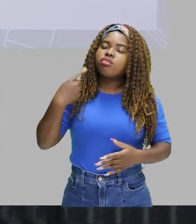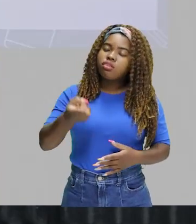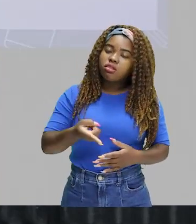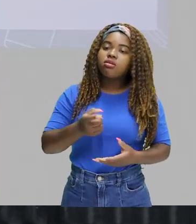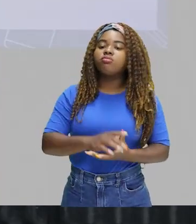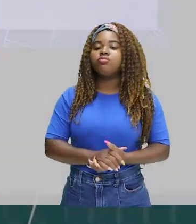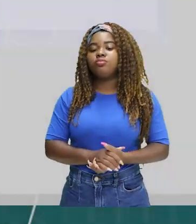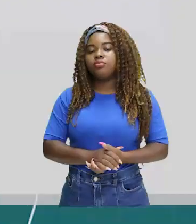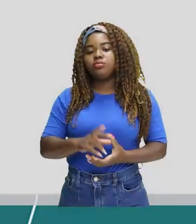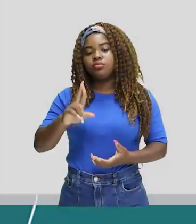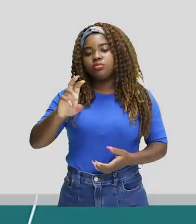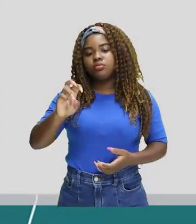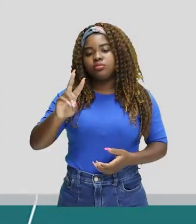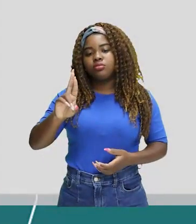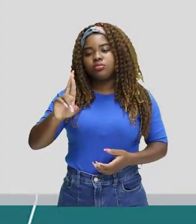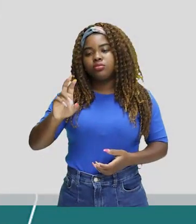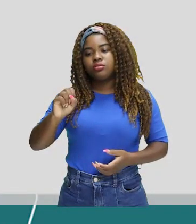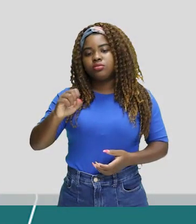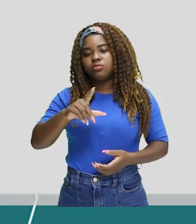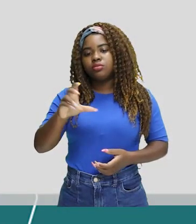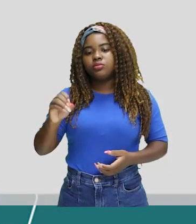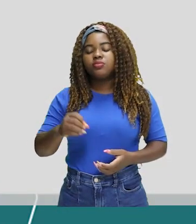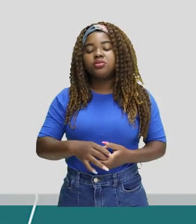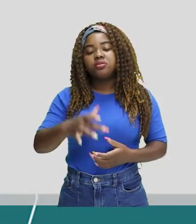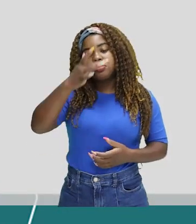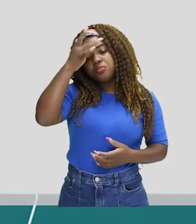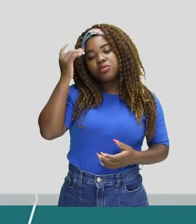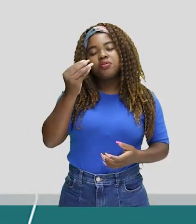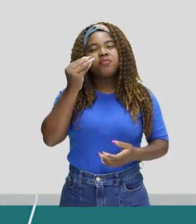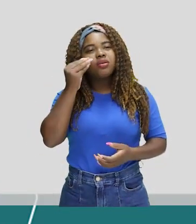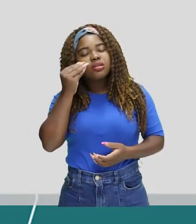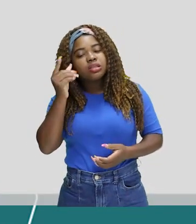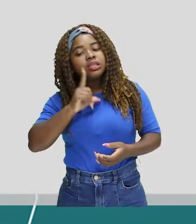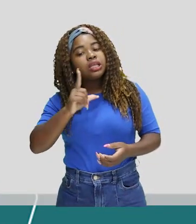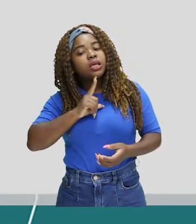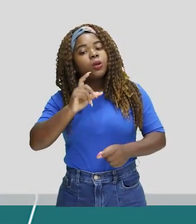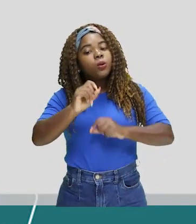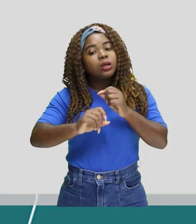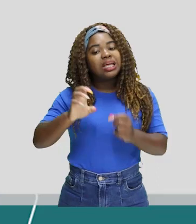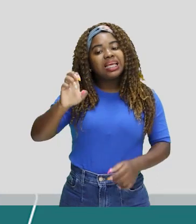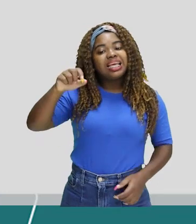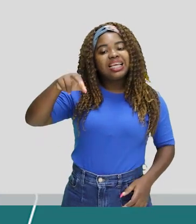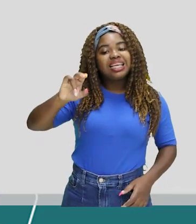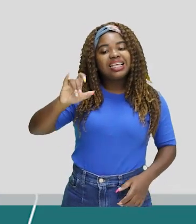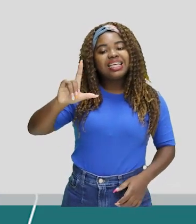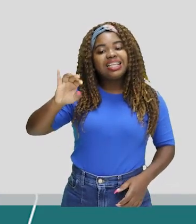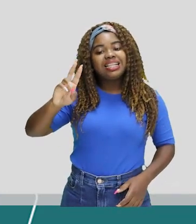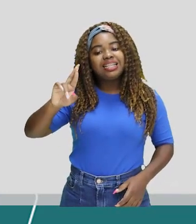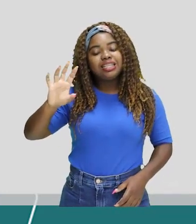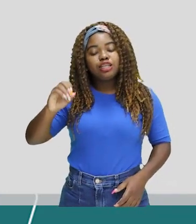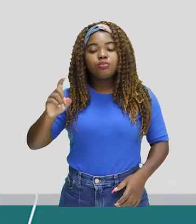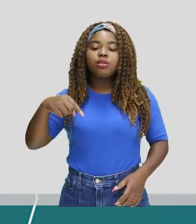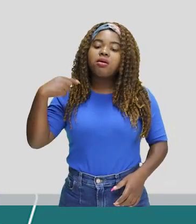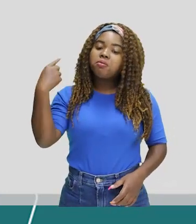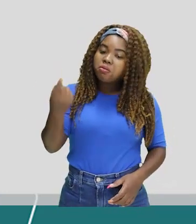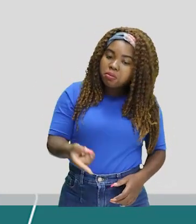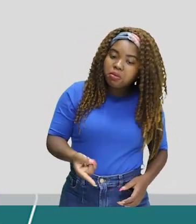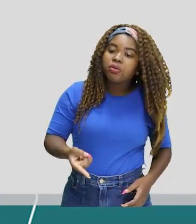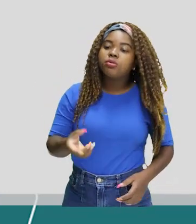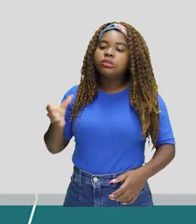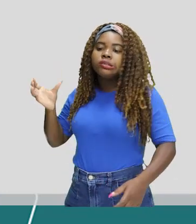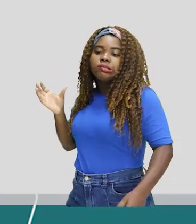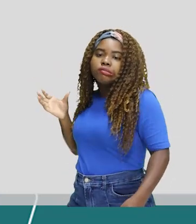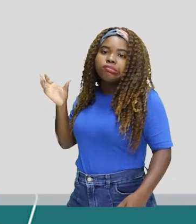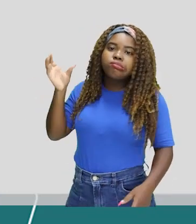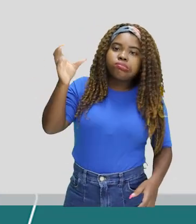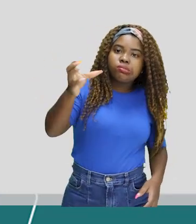fase de reversão, que é aquela fase que o atleta vai tentar buscar o equilíbrio após o lançamento. Que